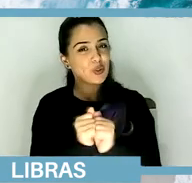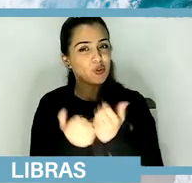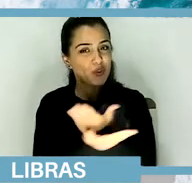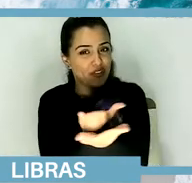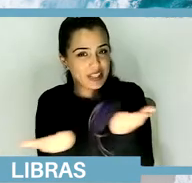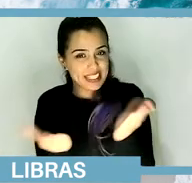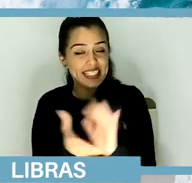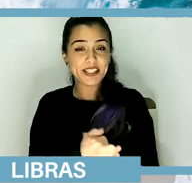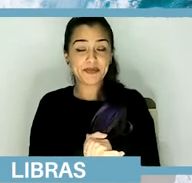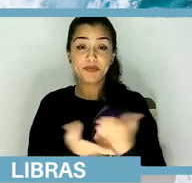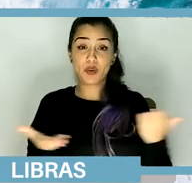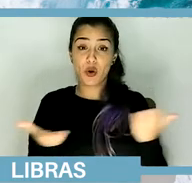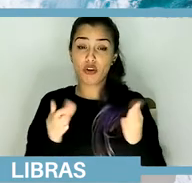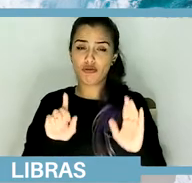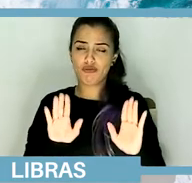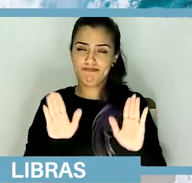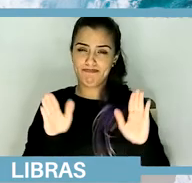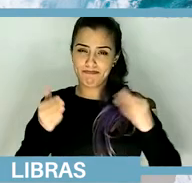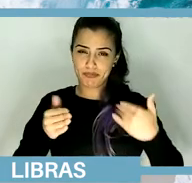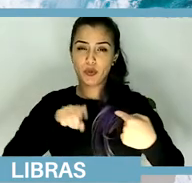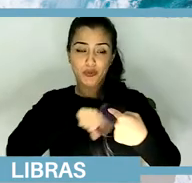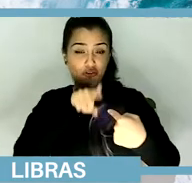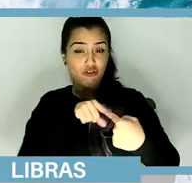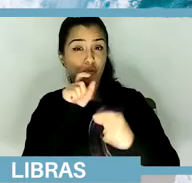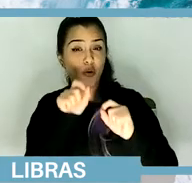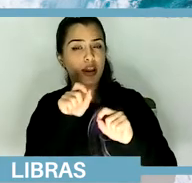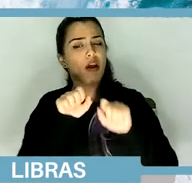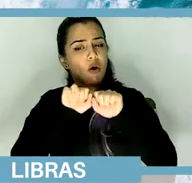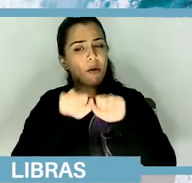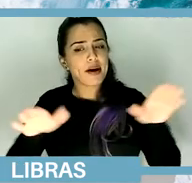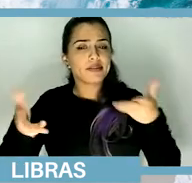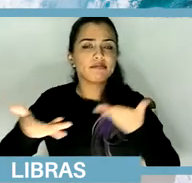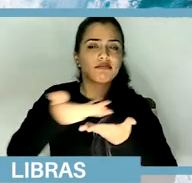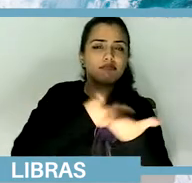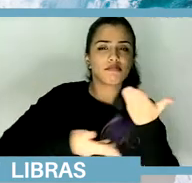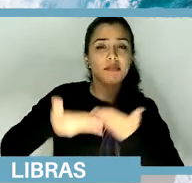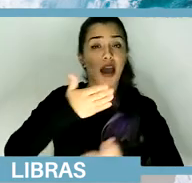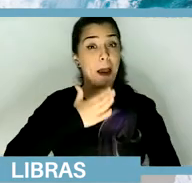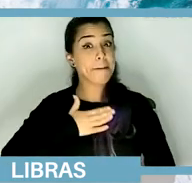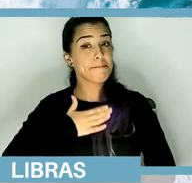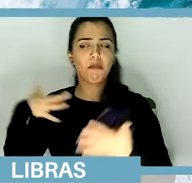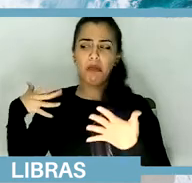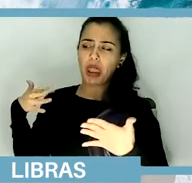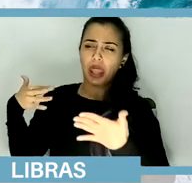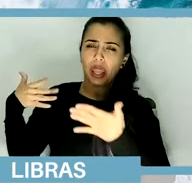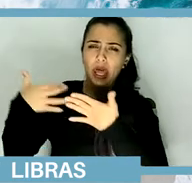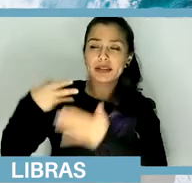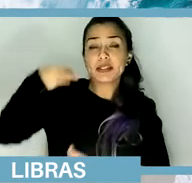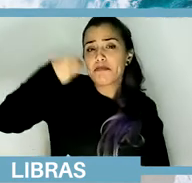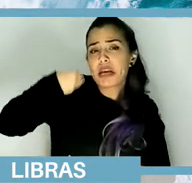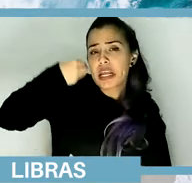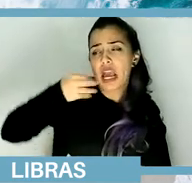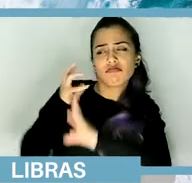aqui é compartilhar com vocês um pouco da minha breve experiência, né? Tem 4 anos que eu